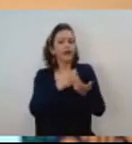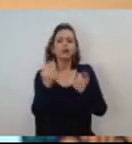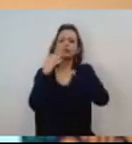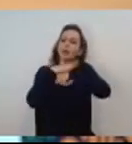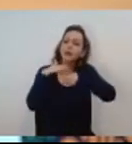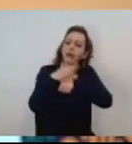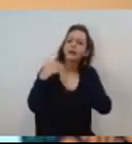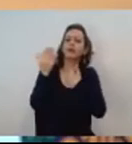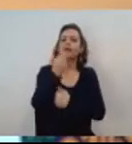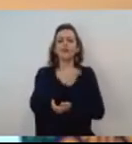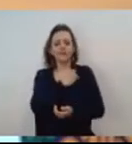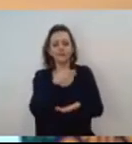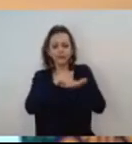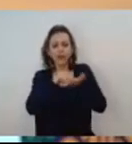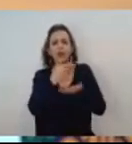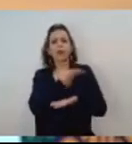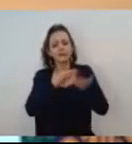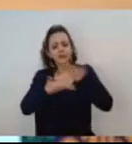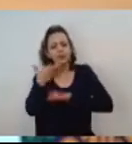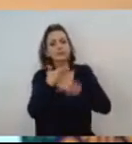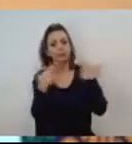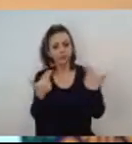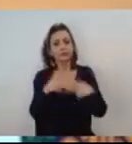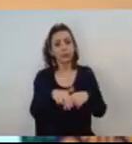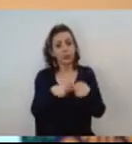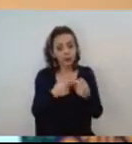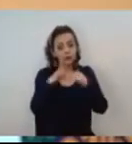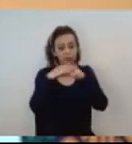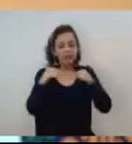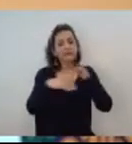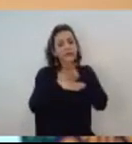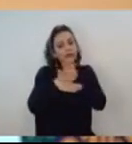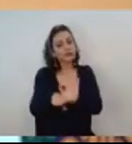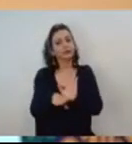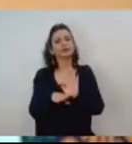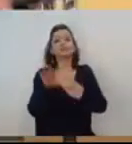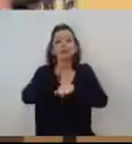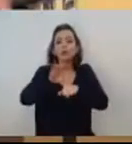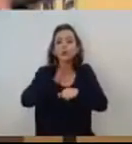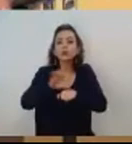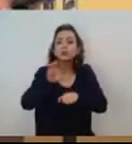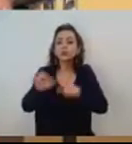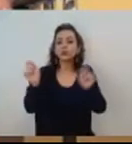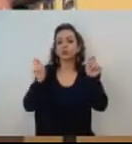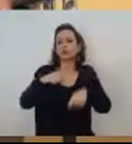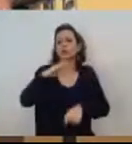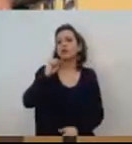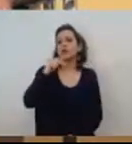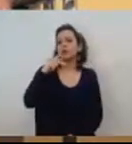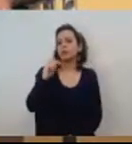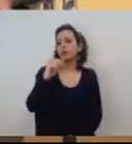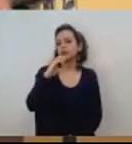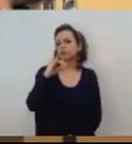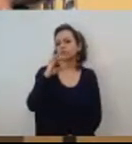contribui muito né com capacitação o Carrefour tem programas internos de capacitação para pessoas de grupos